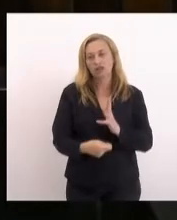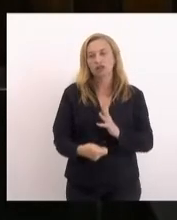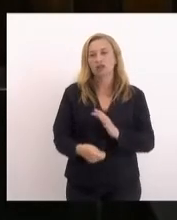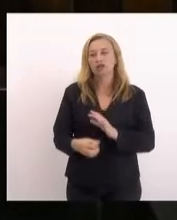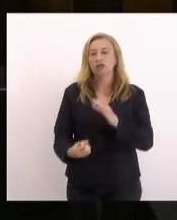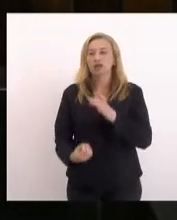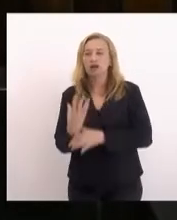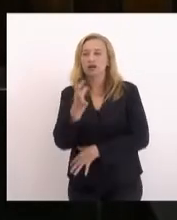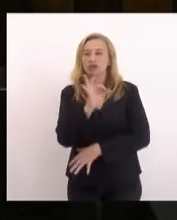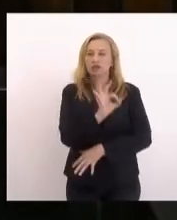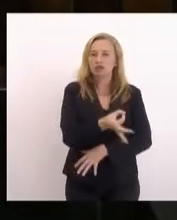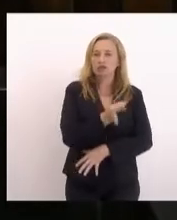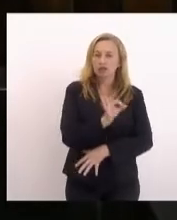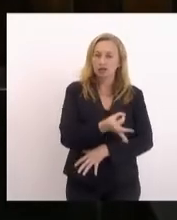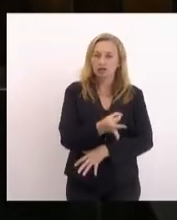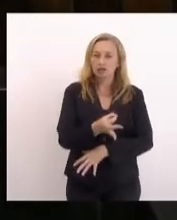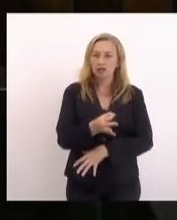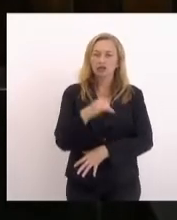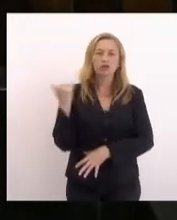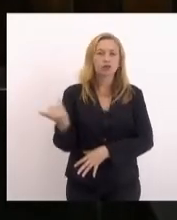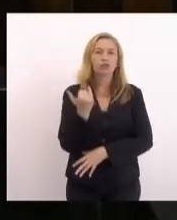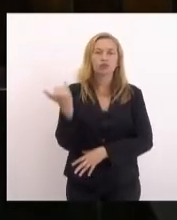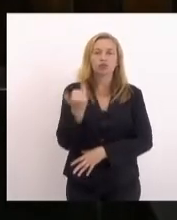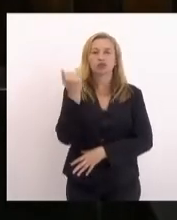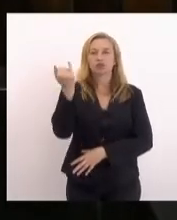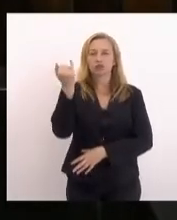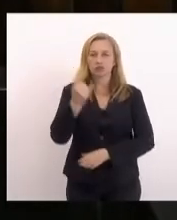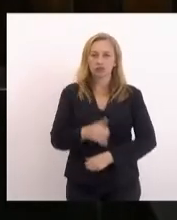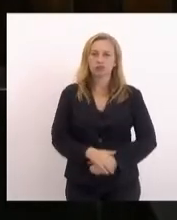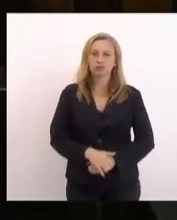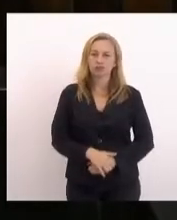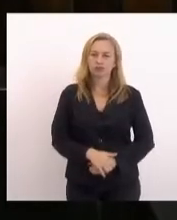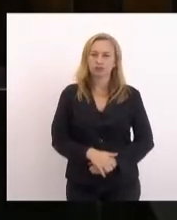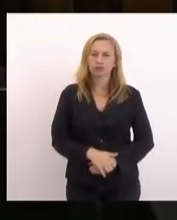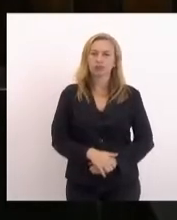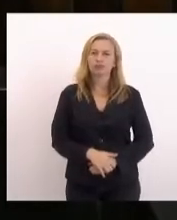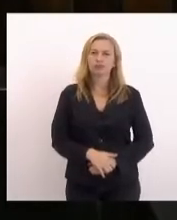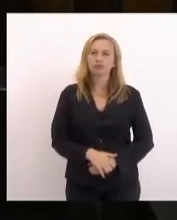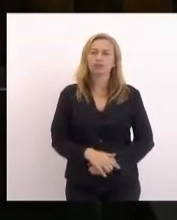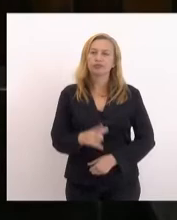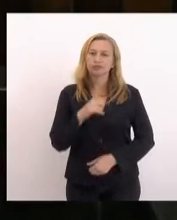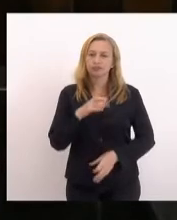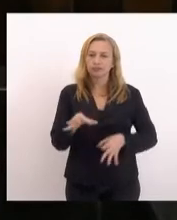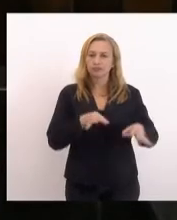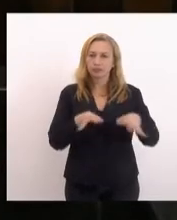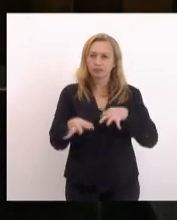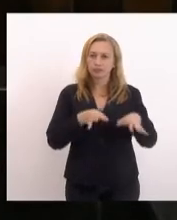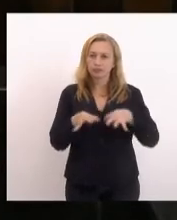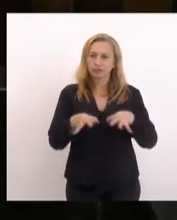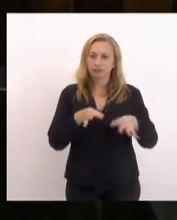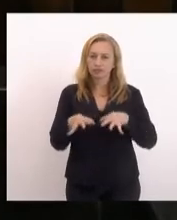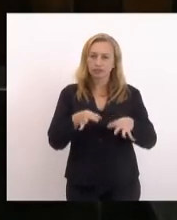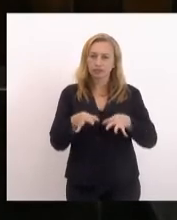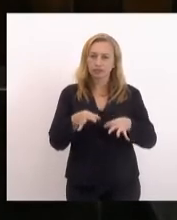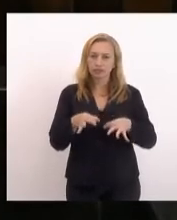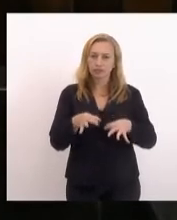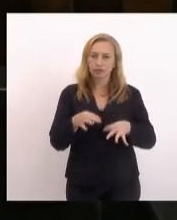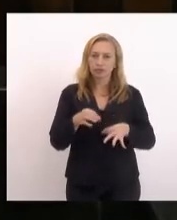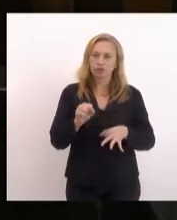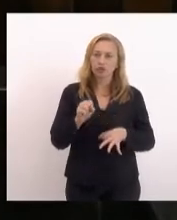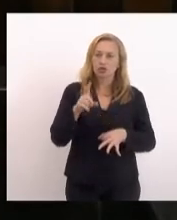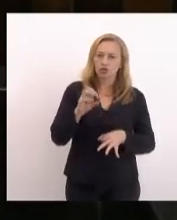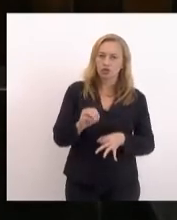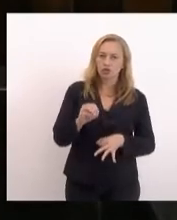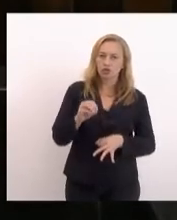finalmente, um instrumento importantíssimo para que tenhamos um planejamento socioeconômico do Estado,